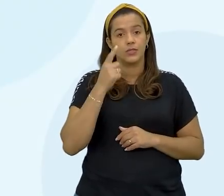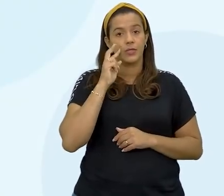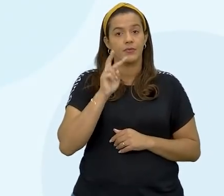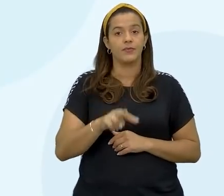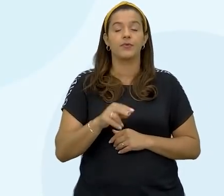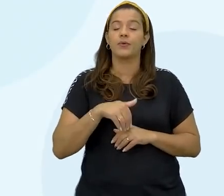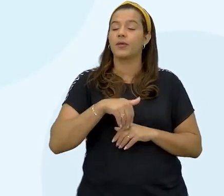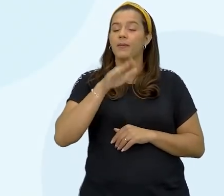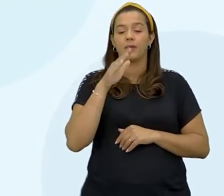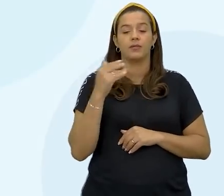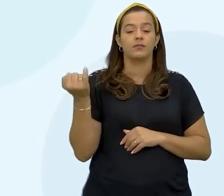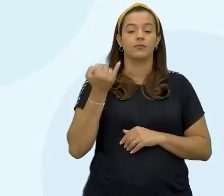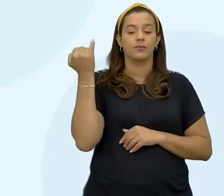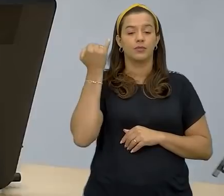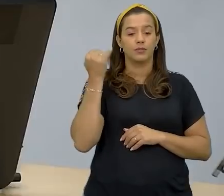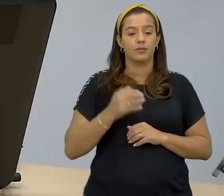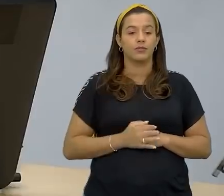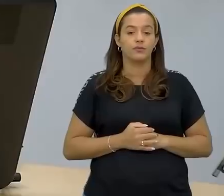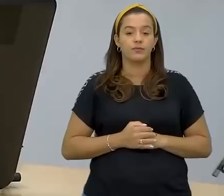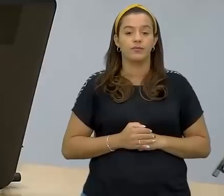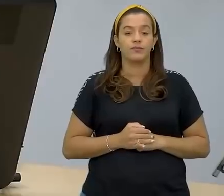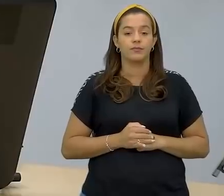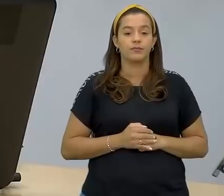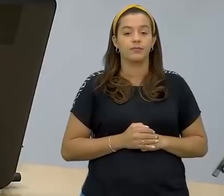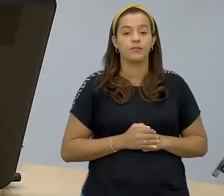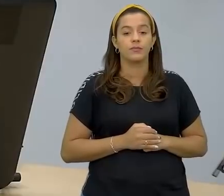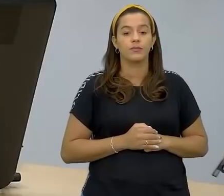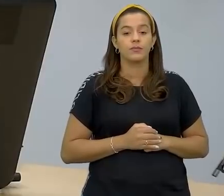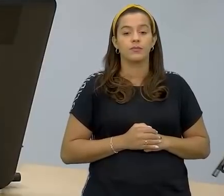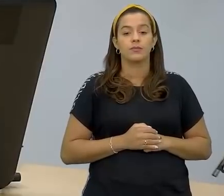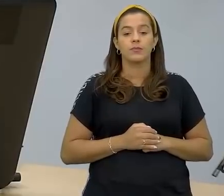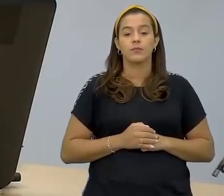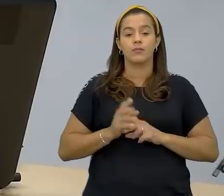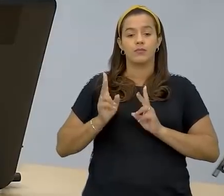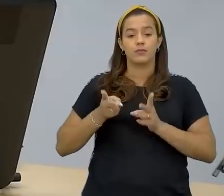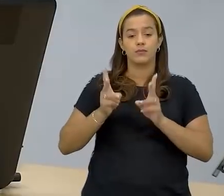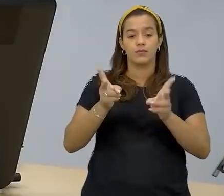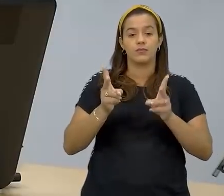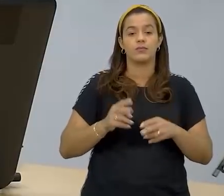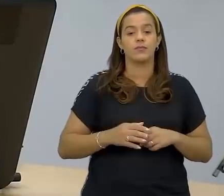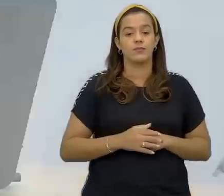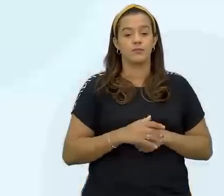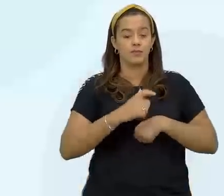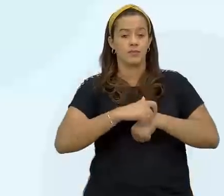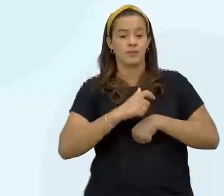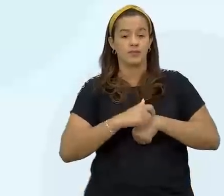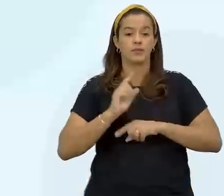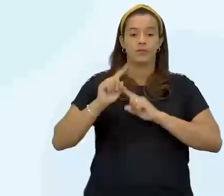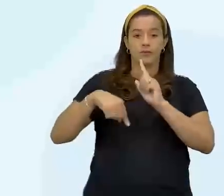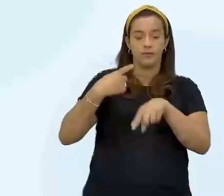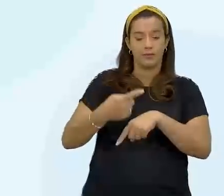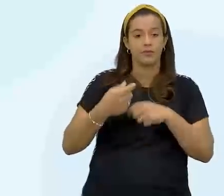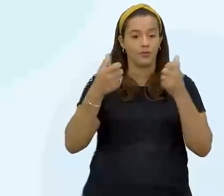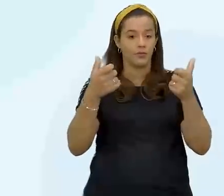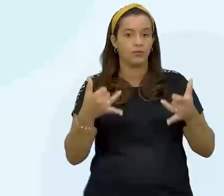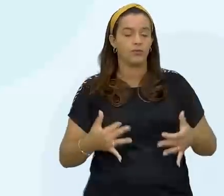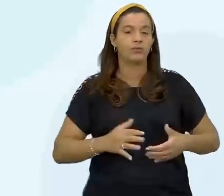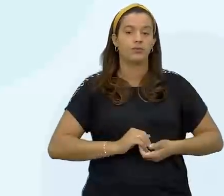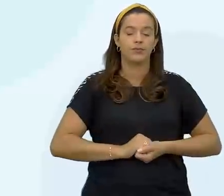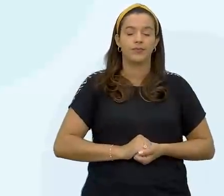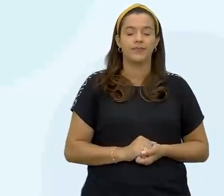quer comentar um pouquinho desse slide, Gi? Não, Isa, acho que você pode continuar por causa do tempo, e Tá. aí depois eu continuo no passo 2.